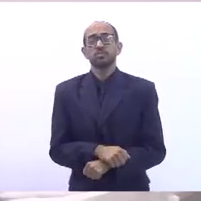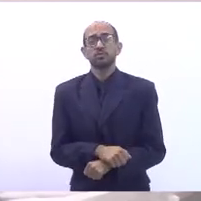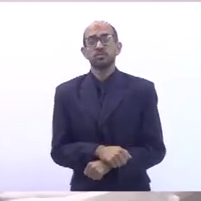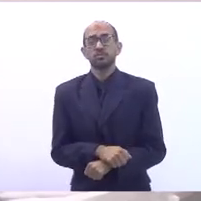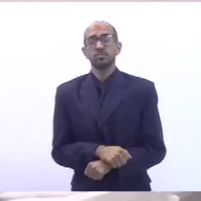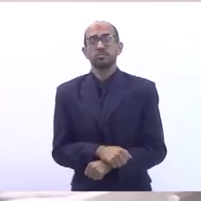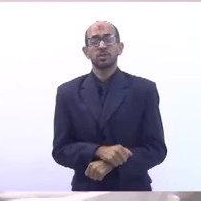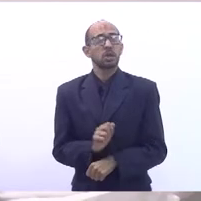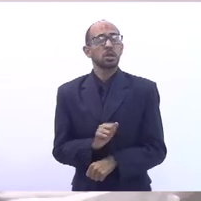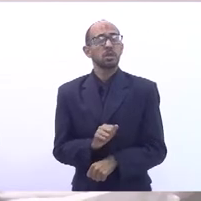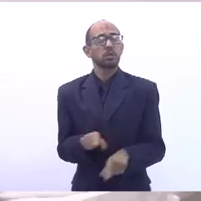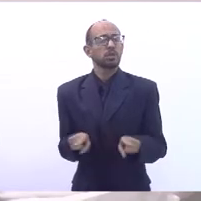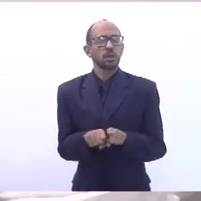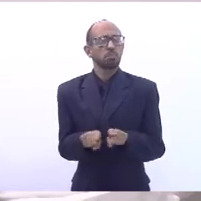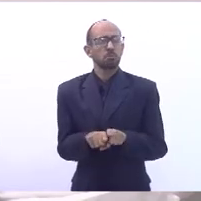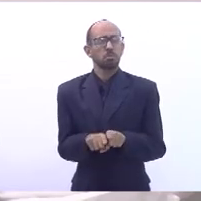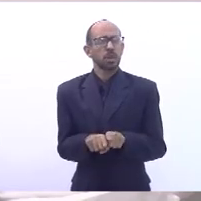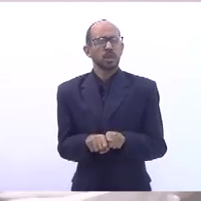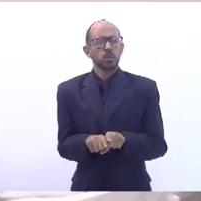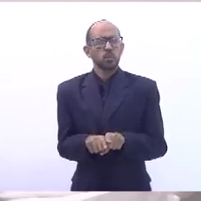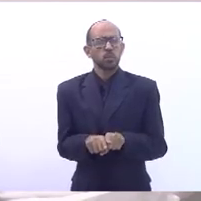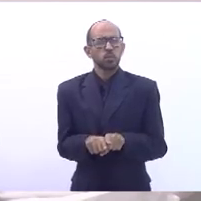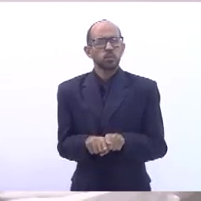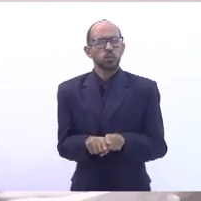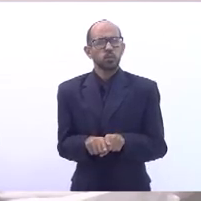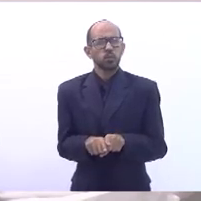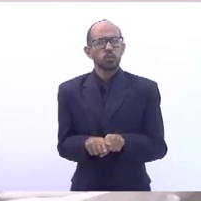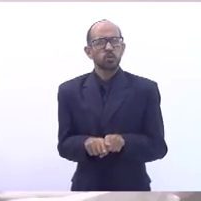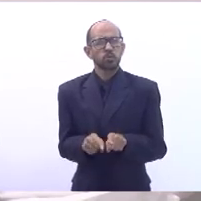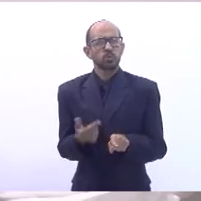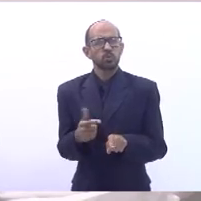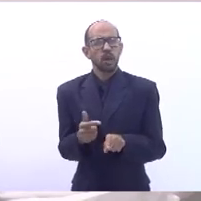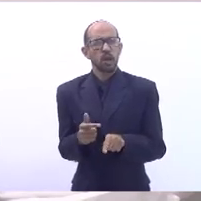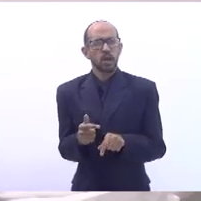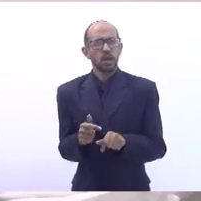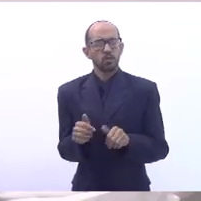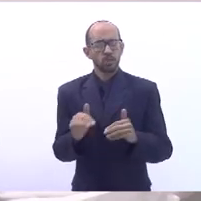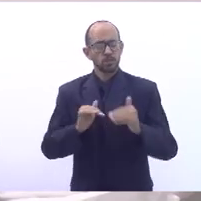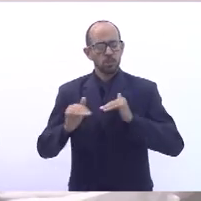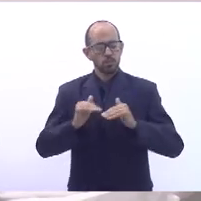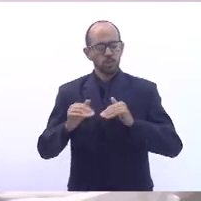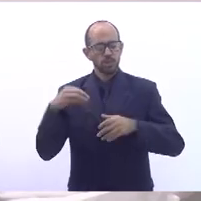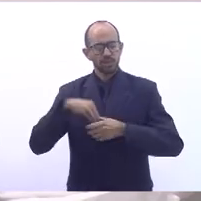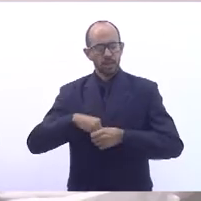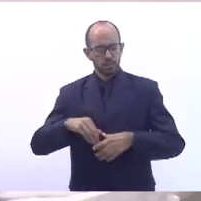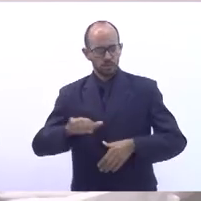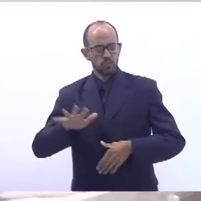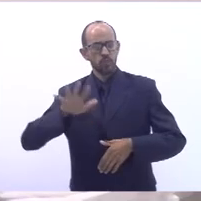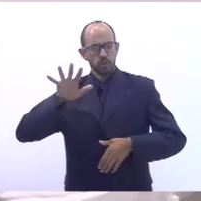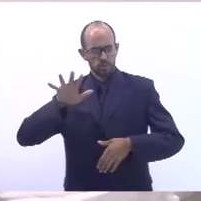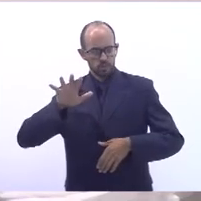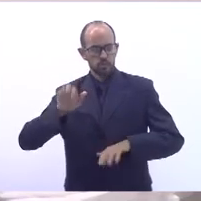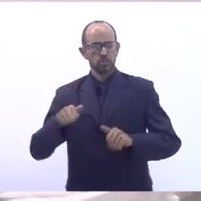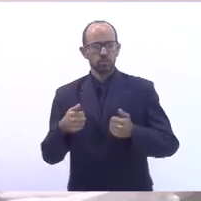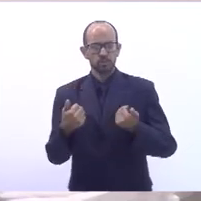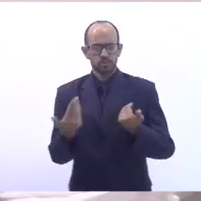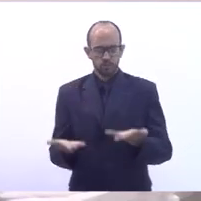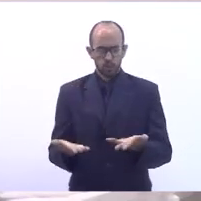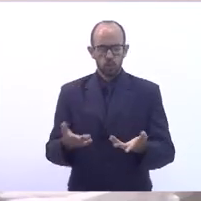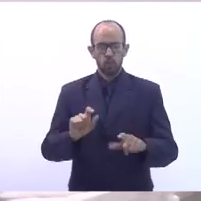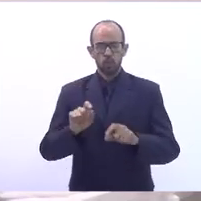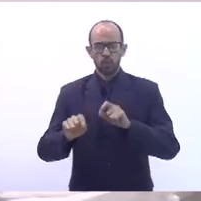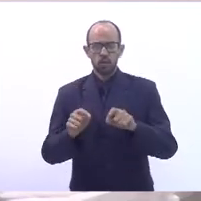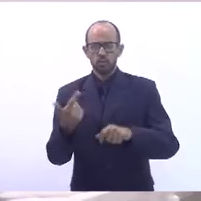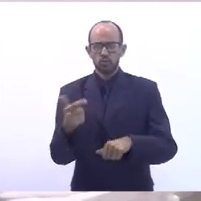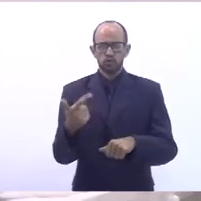nem no sentido assim de mobilização mesmo dentro das Comunidades na até o momento não existe não tinha